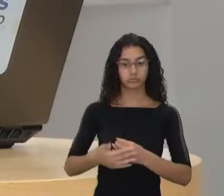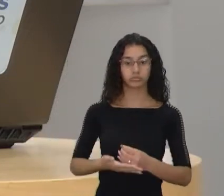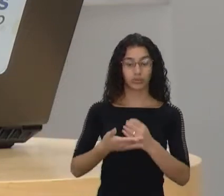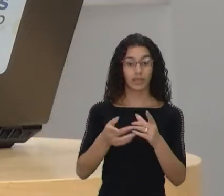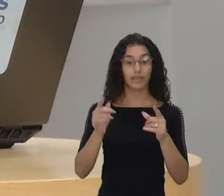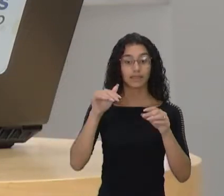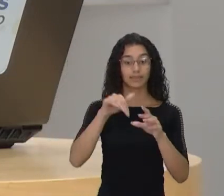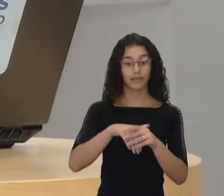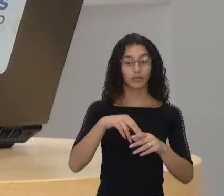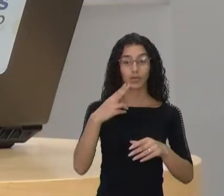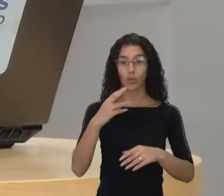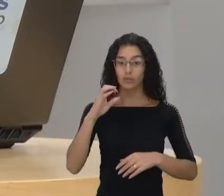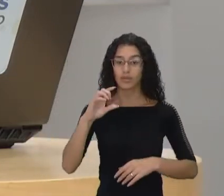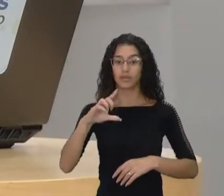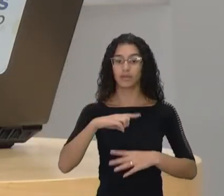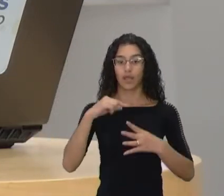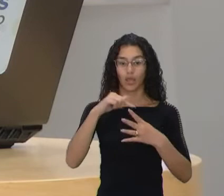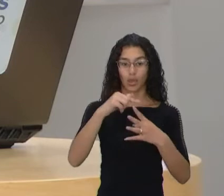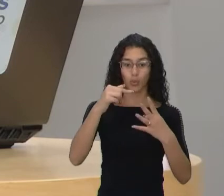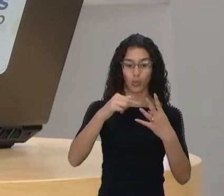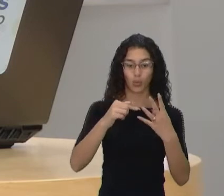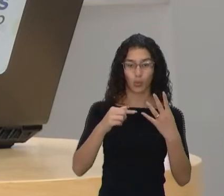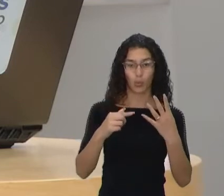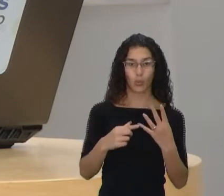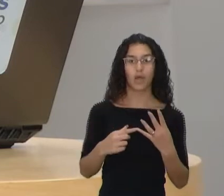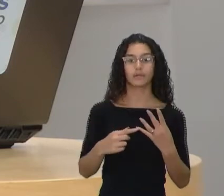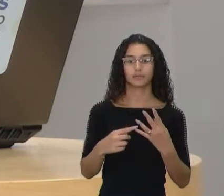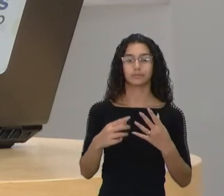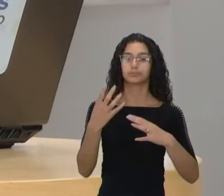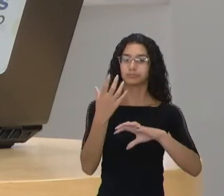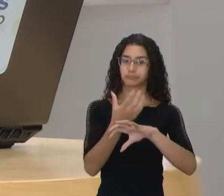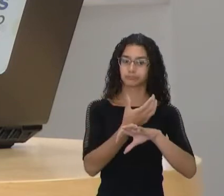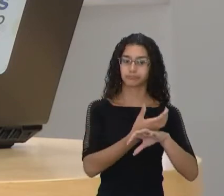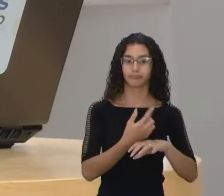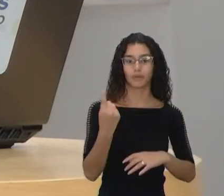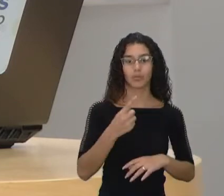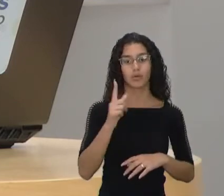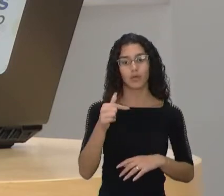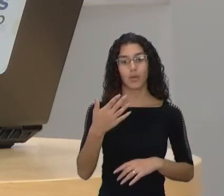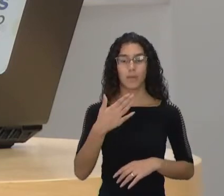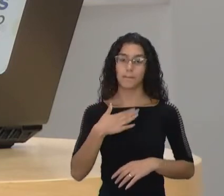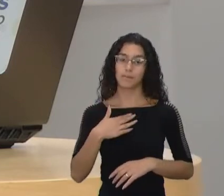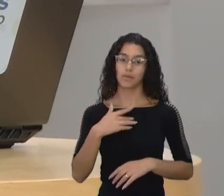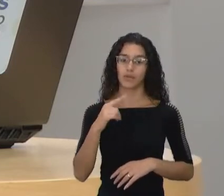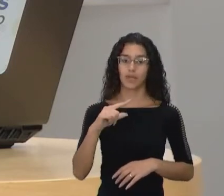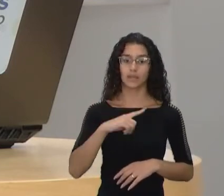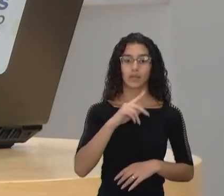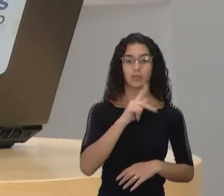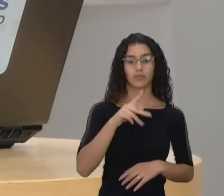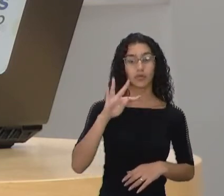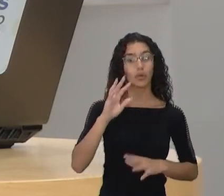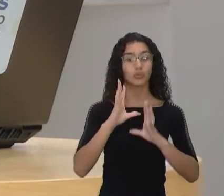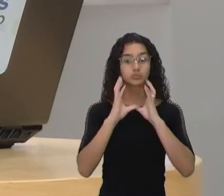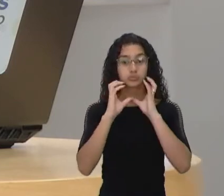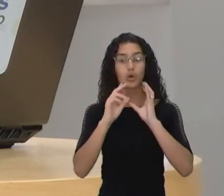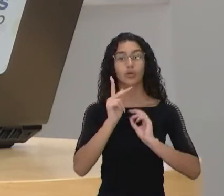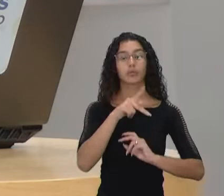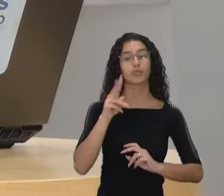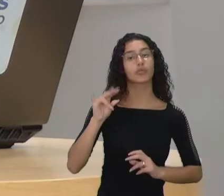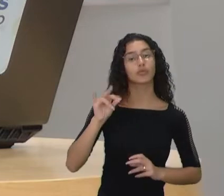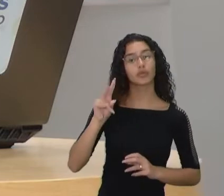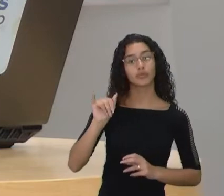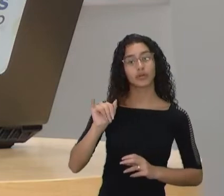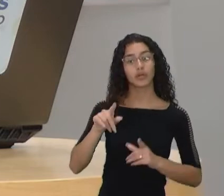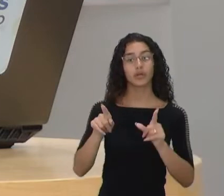e dentro dessa UC são quatro componentes. Um desses é o meu, tem do professor Tony, tem da professora